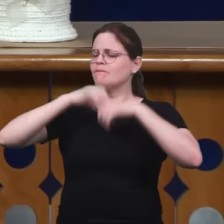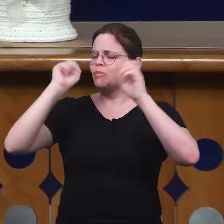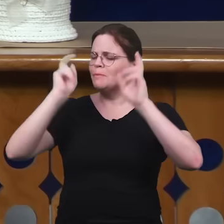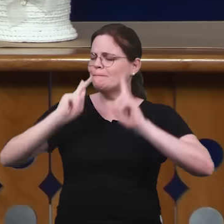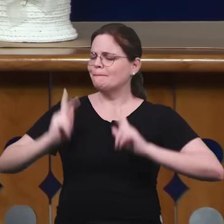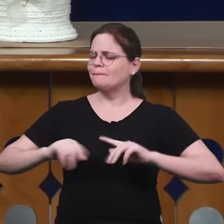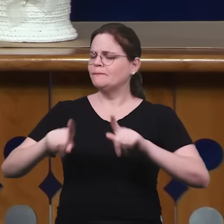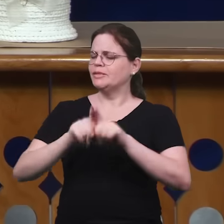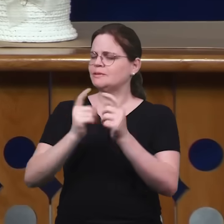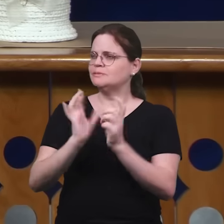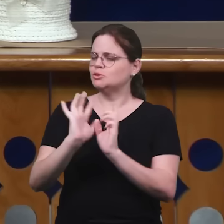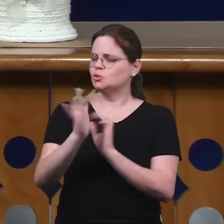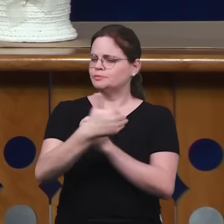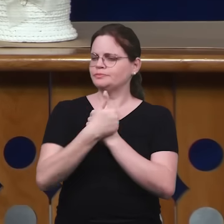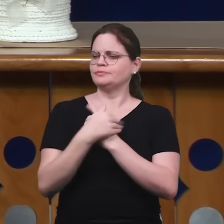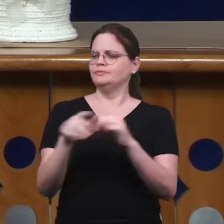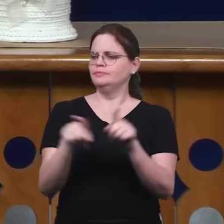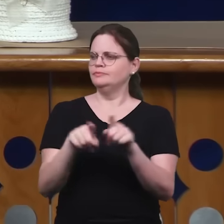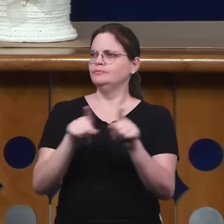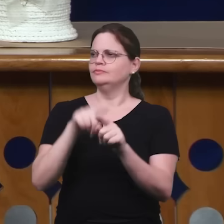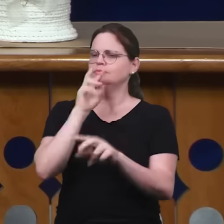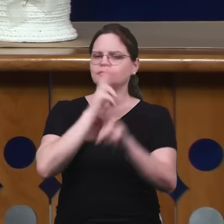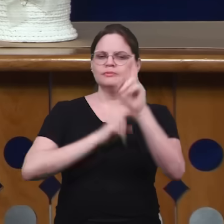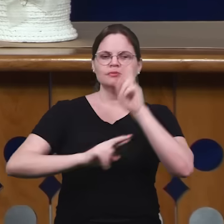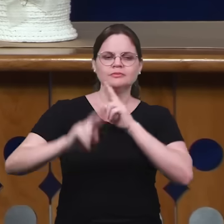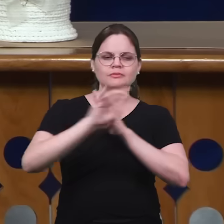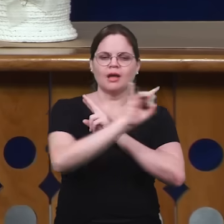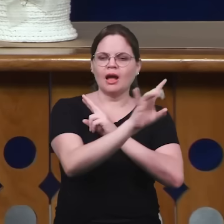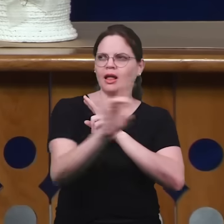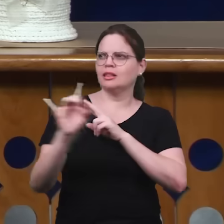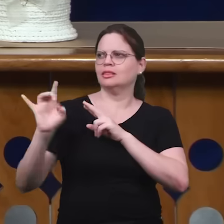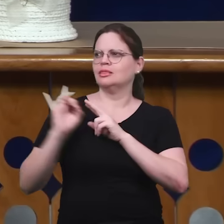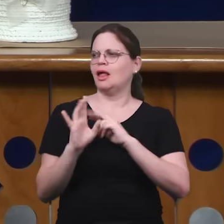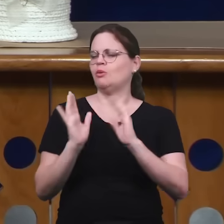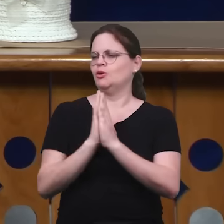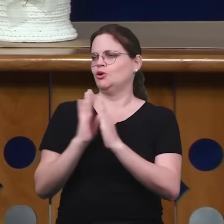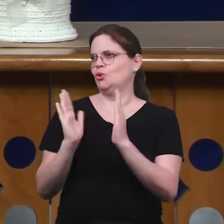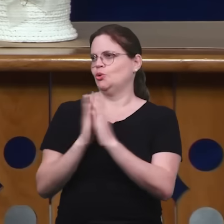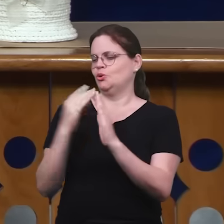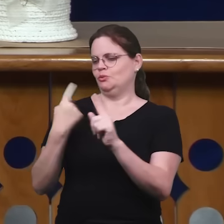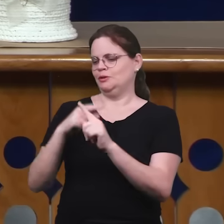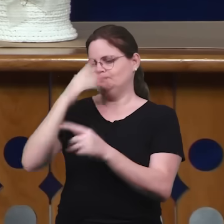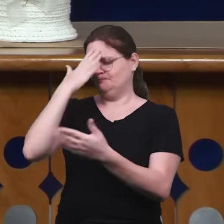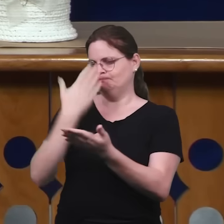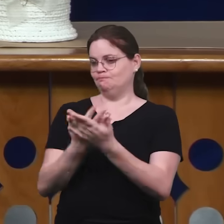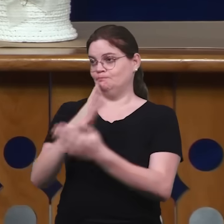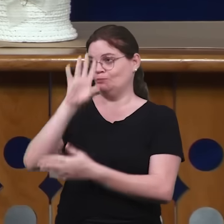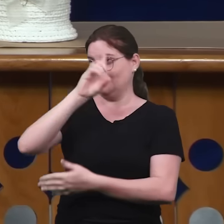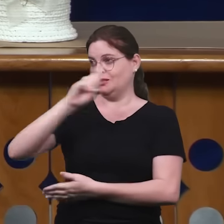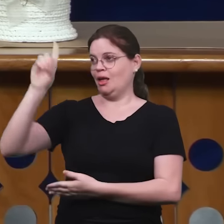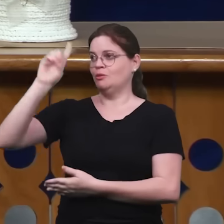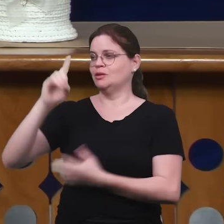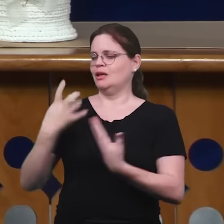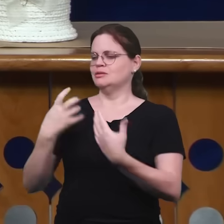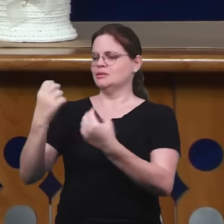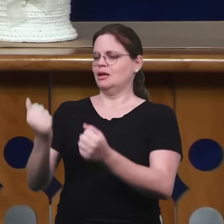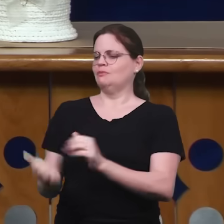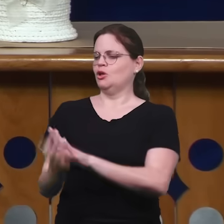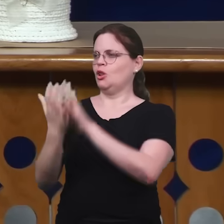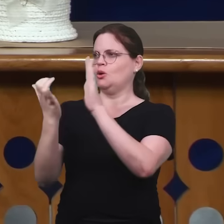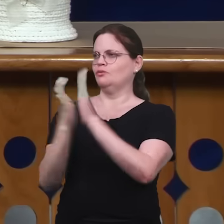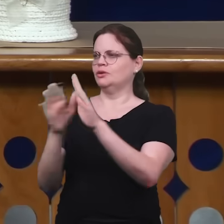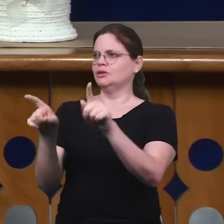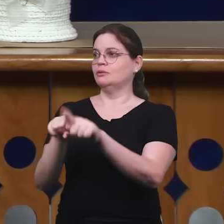trazendo livramento e respondendo aos questionamentos, porque Tu és Deus. Recebe o nosso louvor e agora em Teu